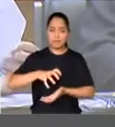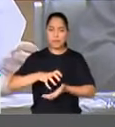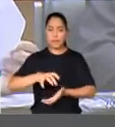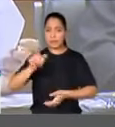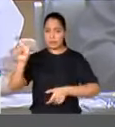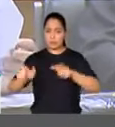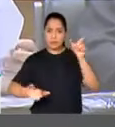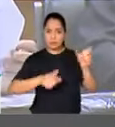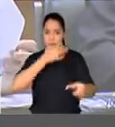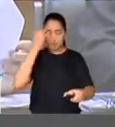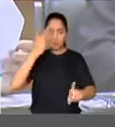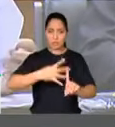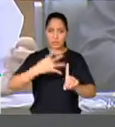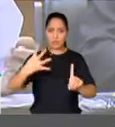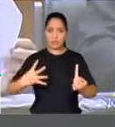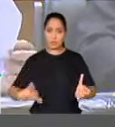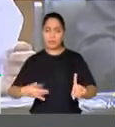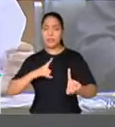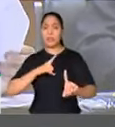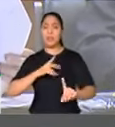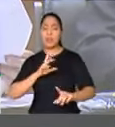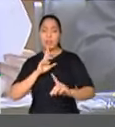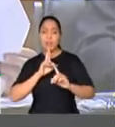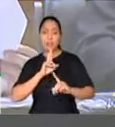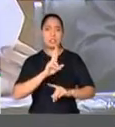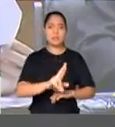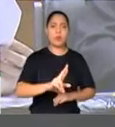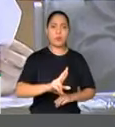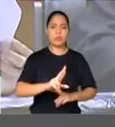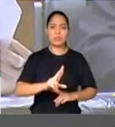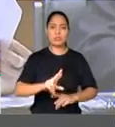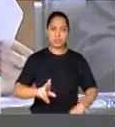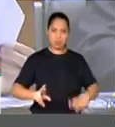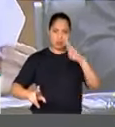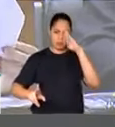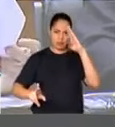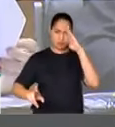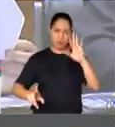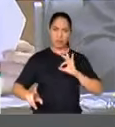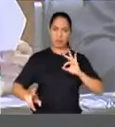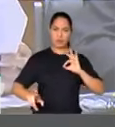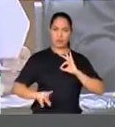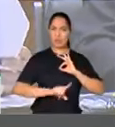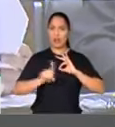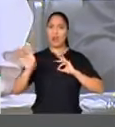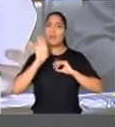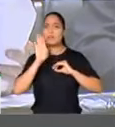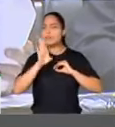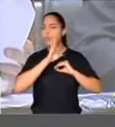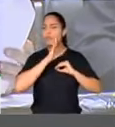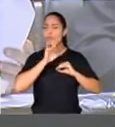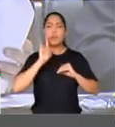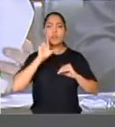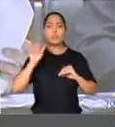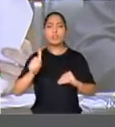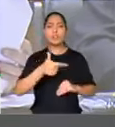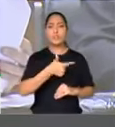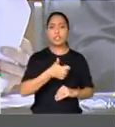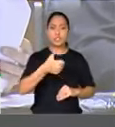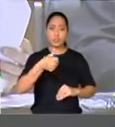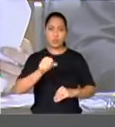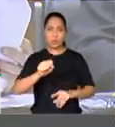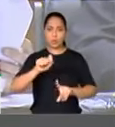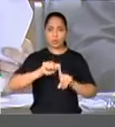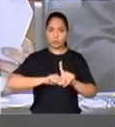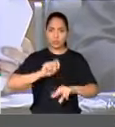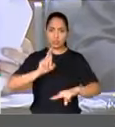comunidade LGBTQ em resposta à invasão da polícia ao bar Stonewall Inn, ocorrida em 28 de